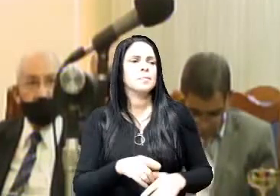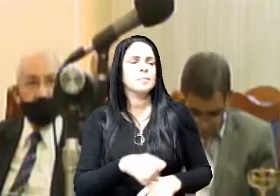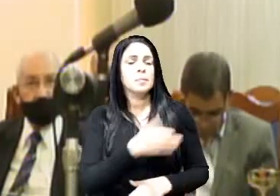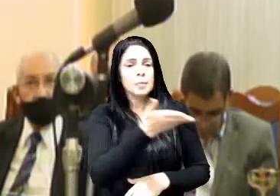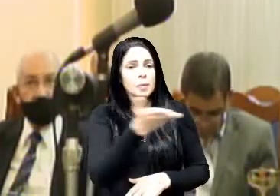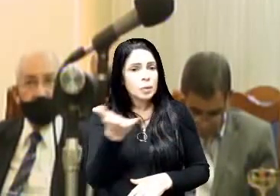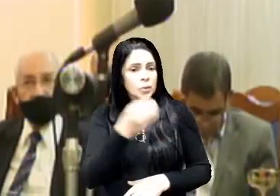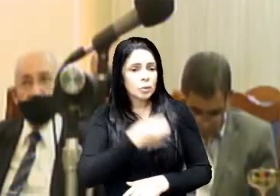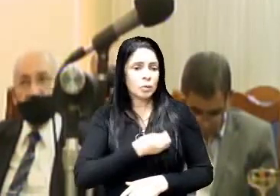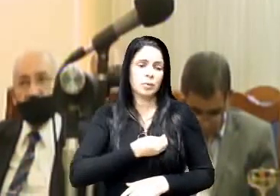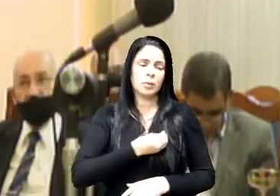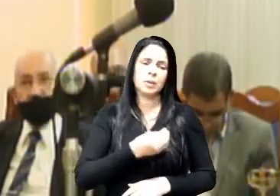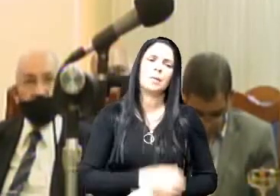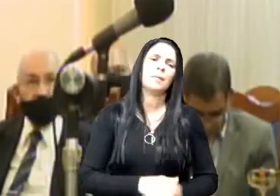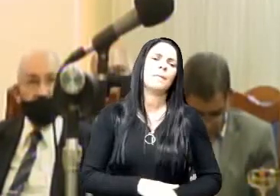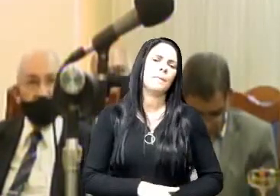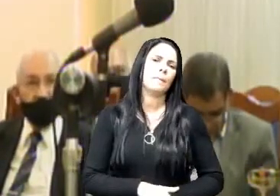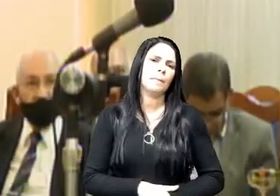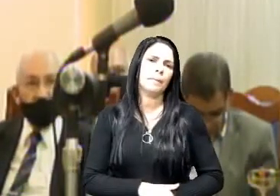aí.